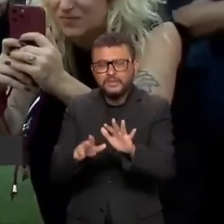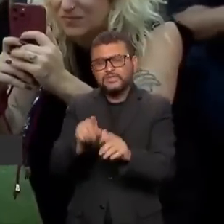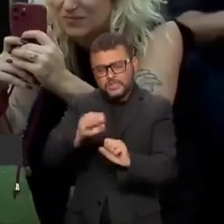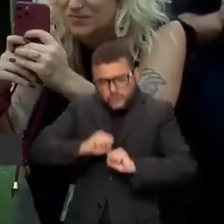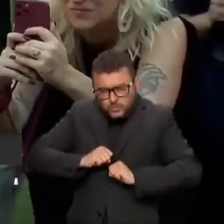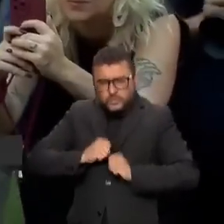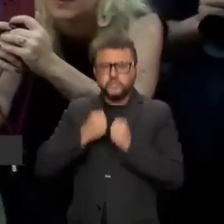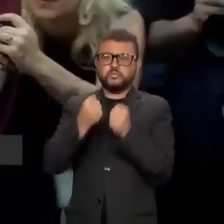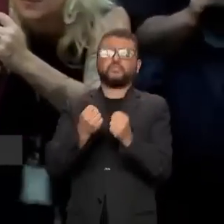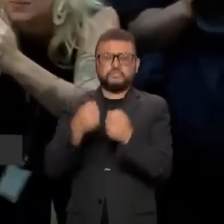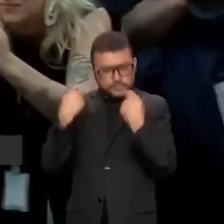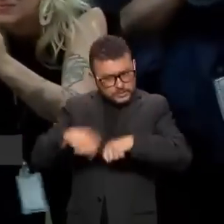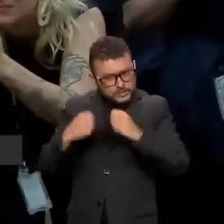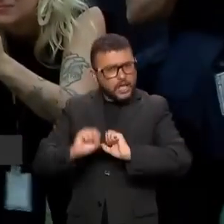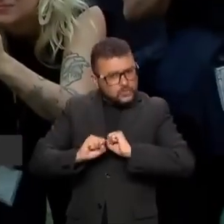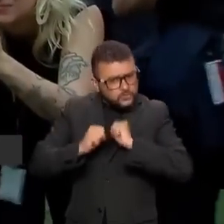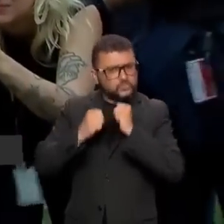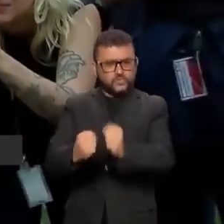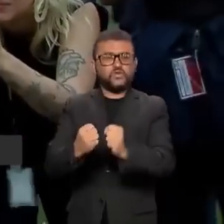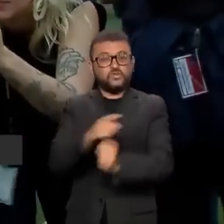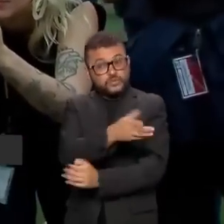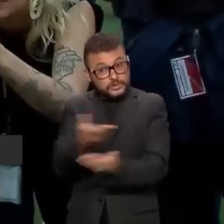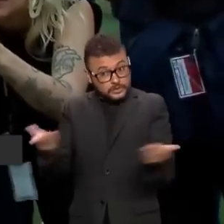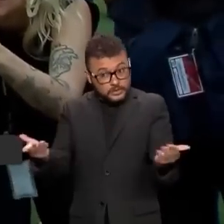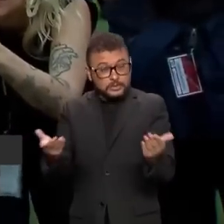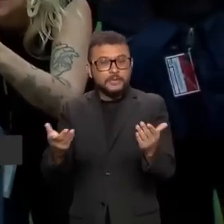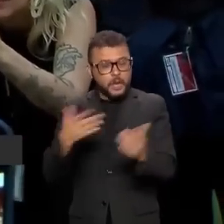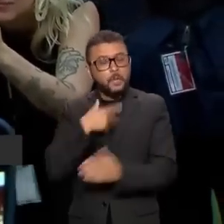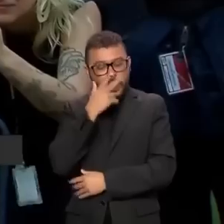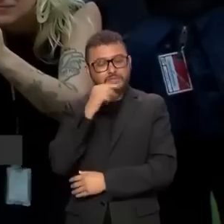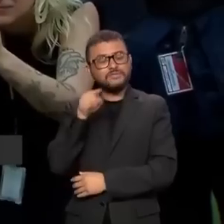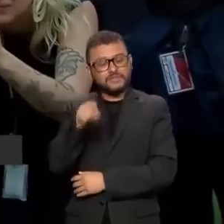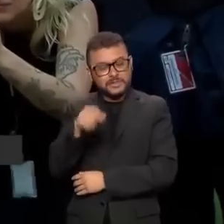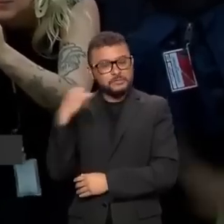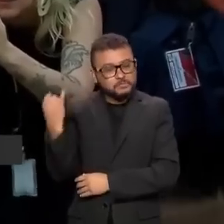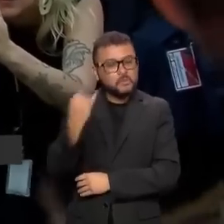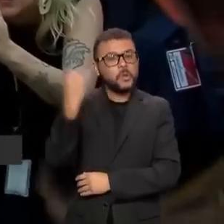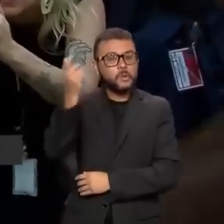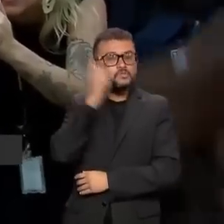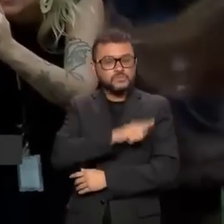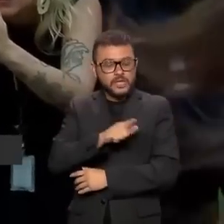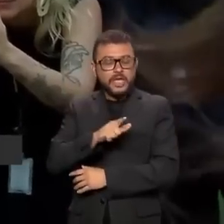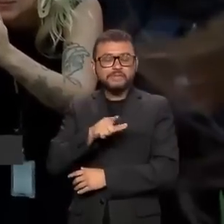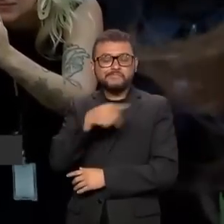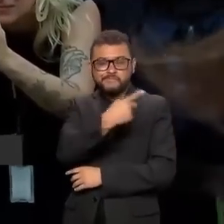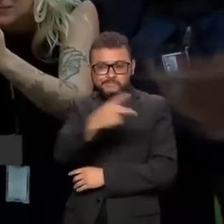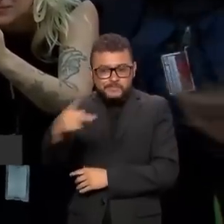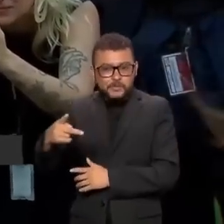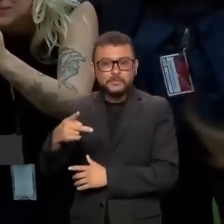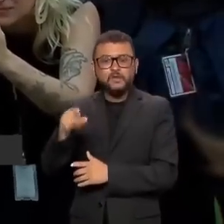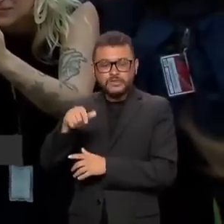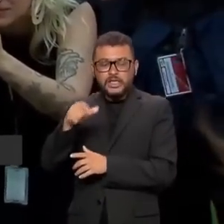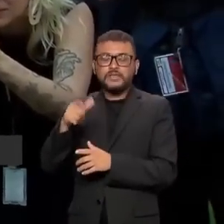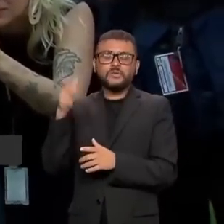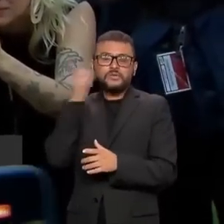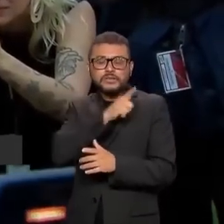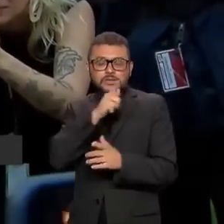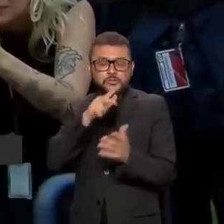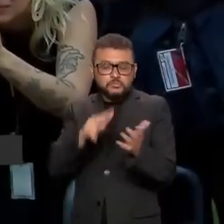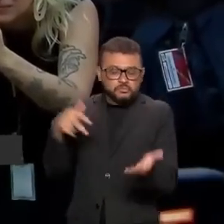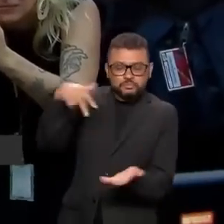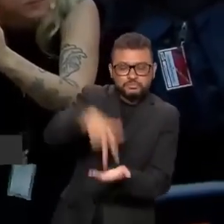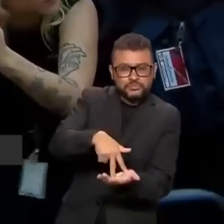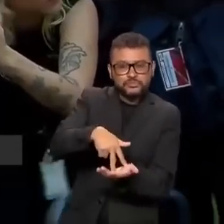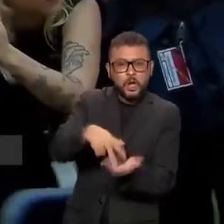se dediquem, porque eu acho que vale a pena. Acho que vocês estão ganhando espaço, estão ganhando muito